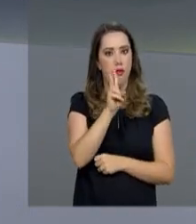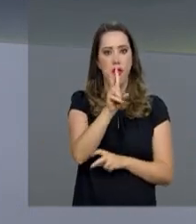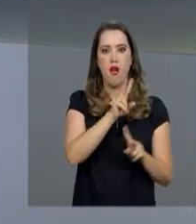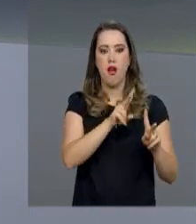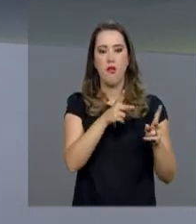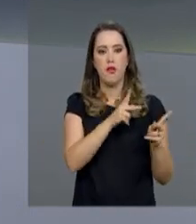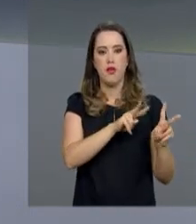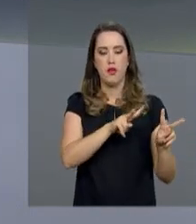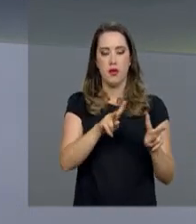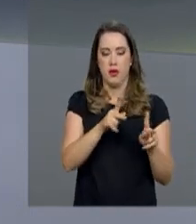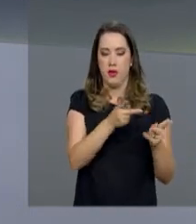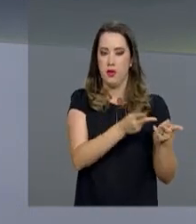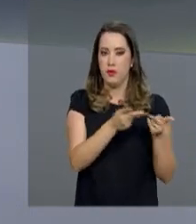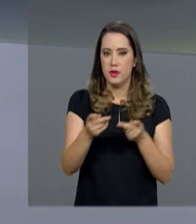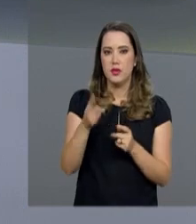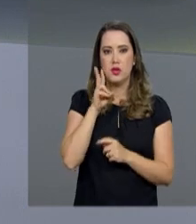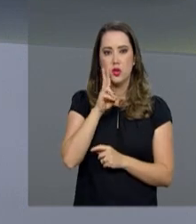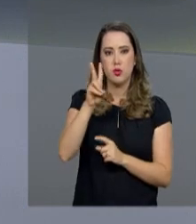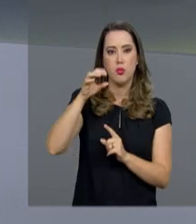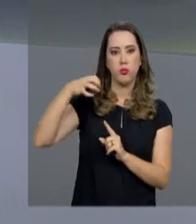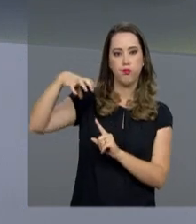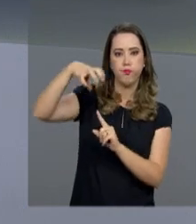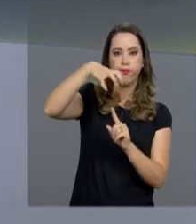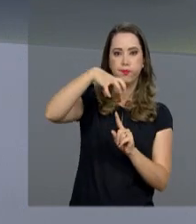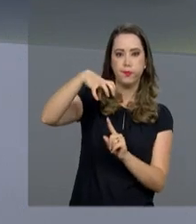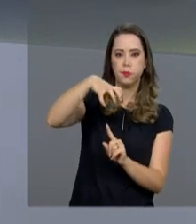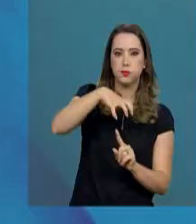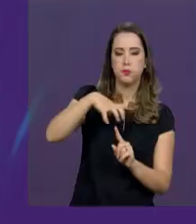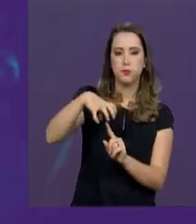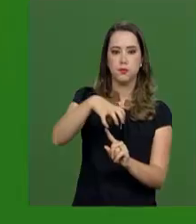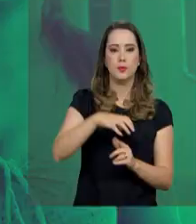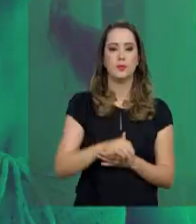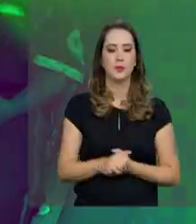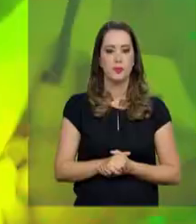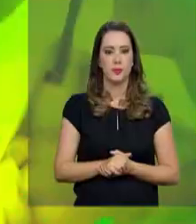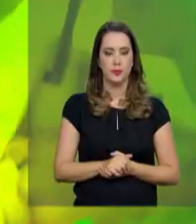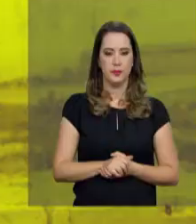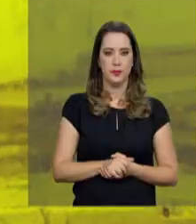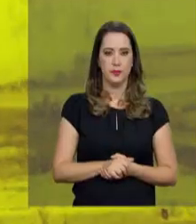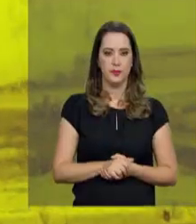de paraquedismo e da Esquadrilha da Fumaça.